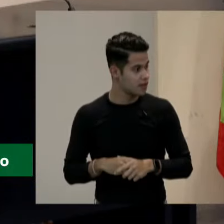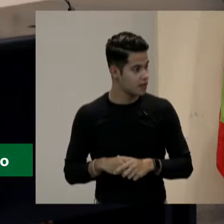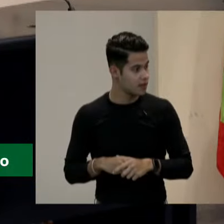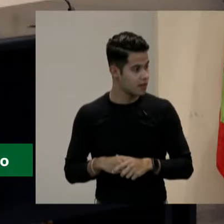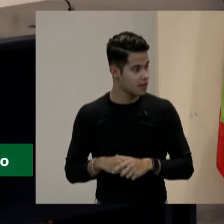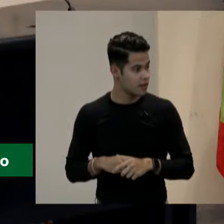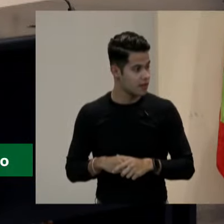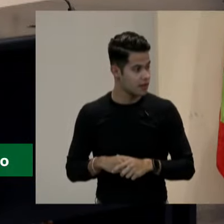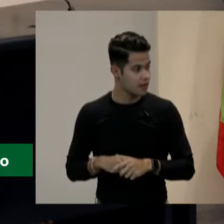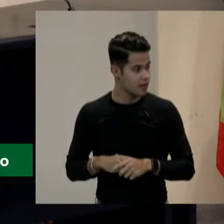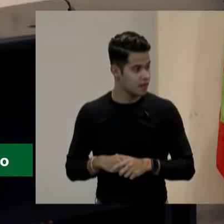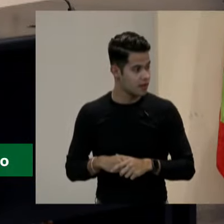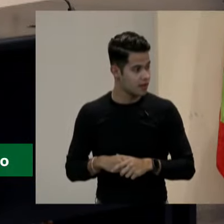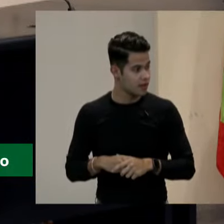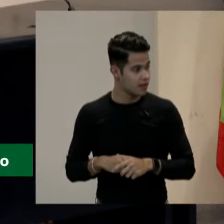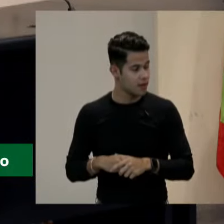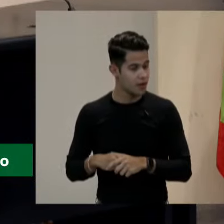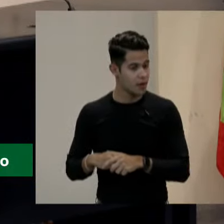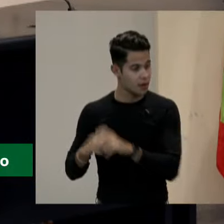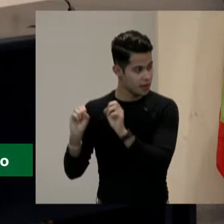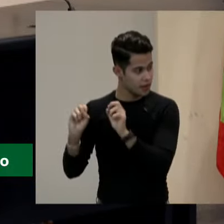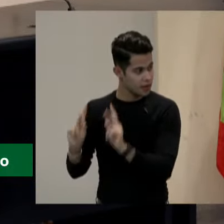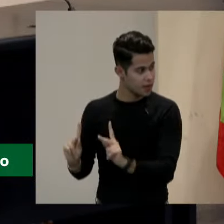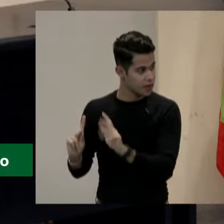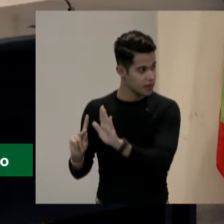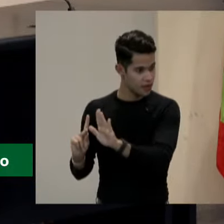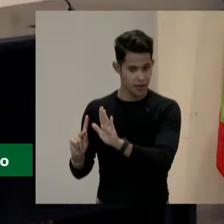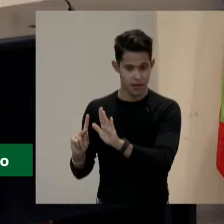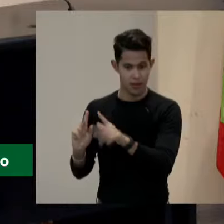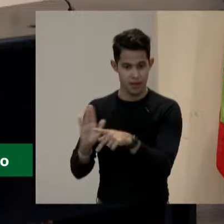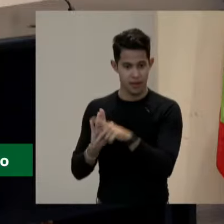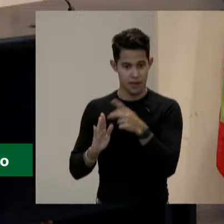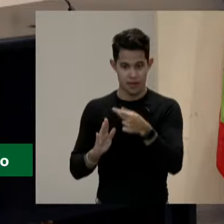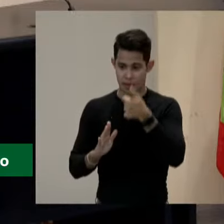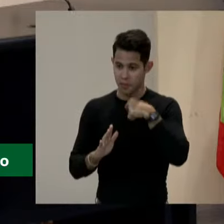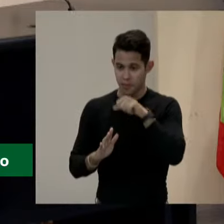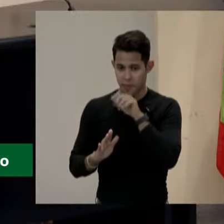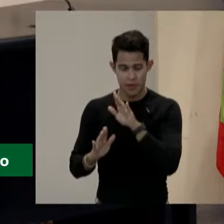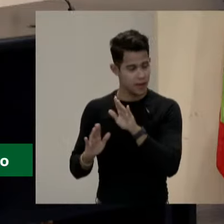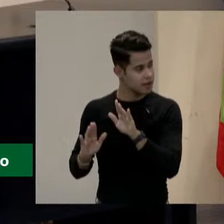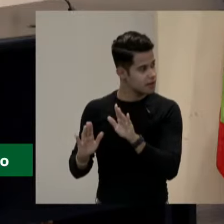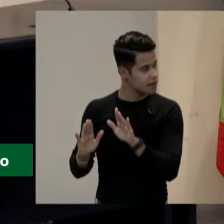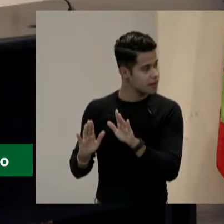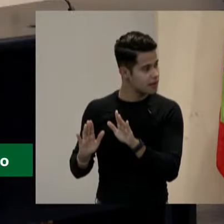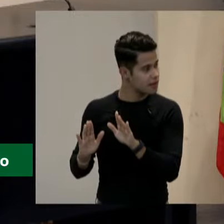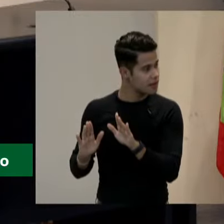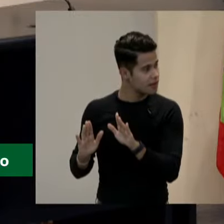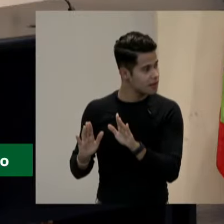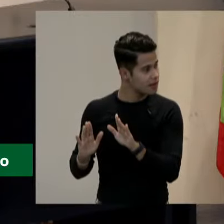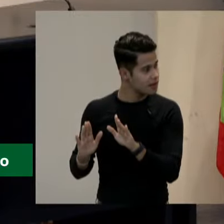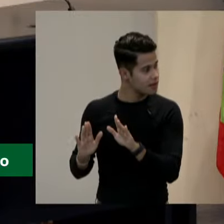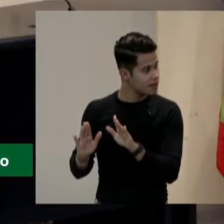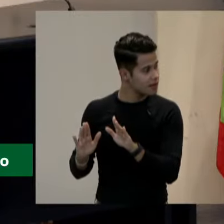palavra feia. Mas tudo bem. É coisa dela, não me atinge. E a dona Sebastiana,